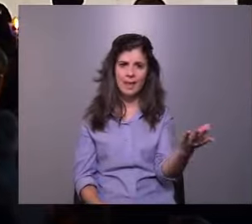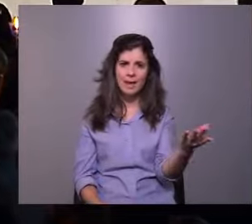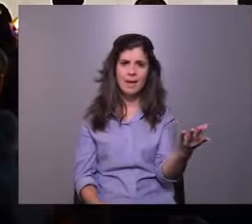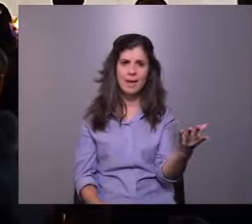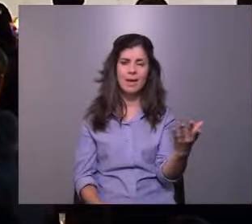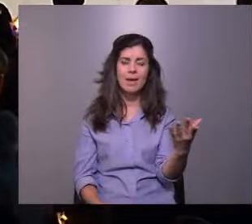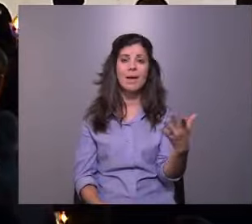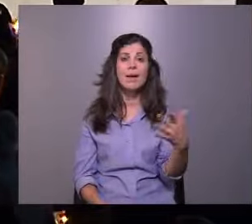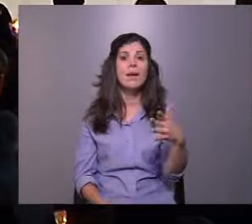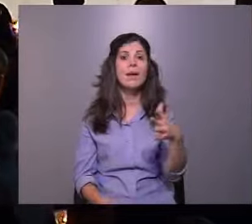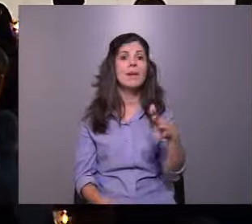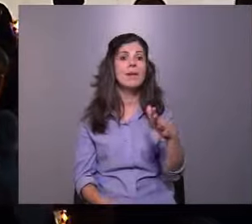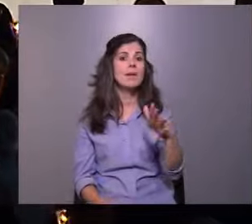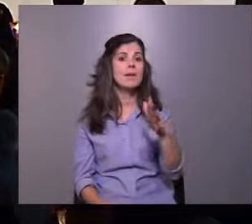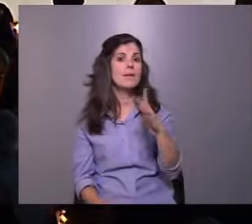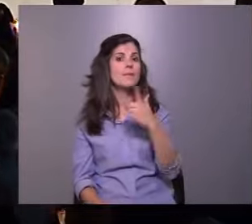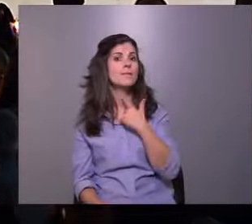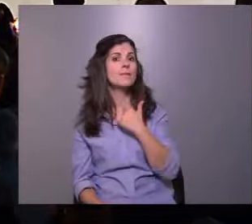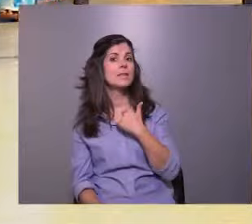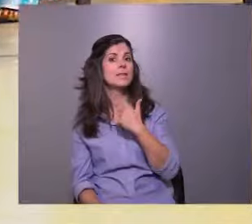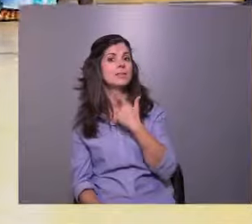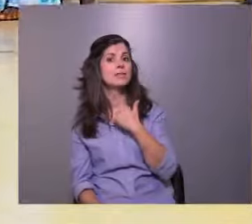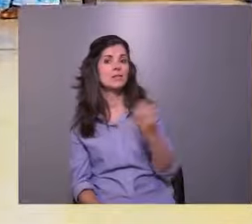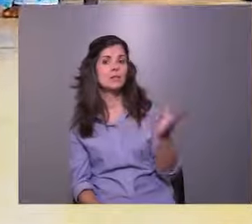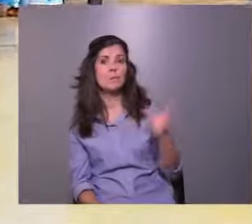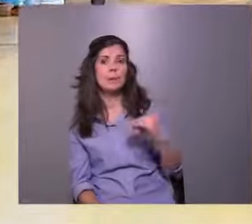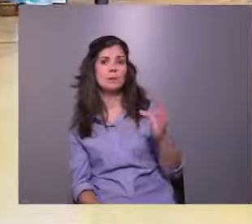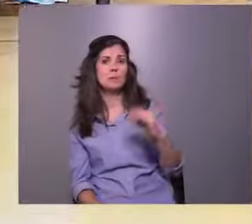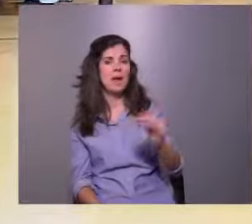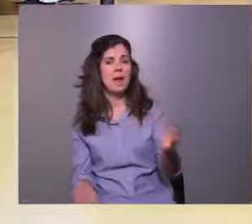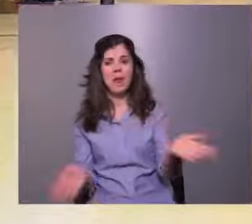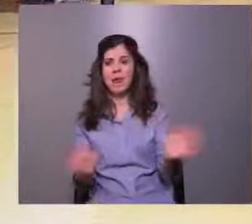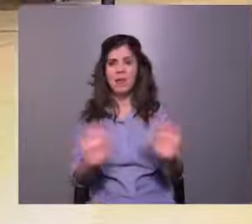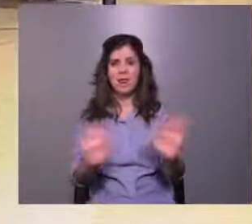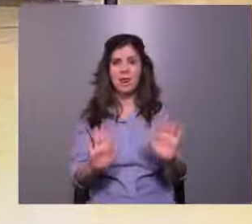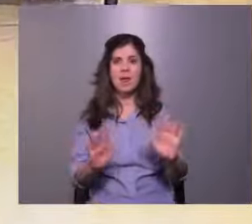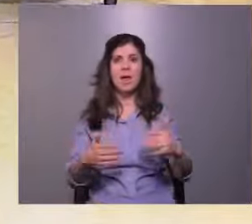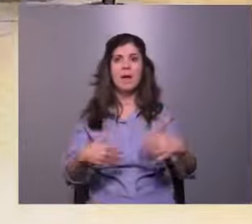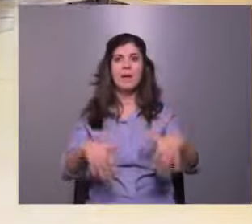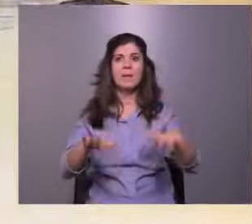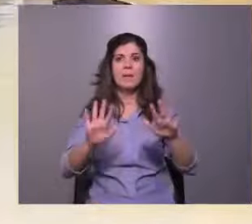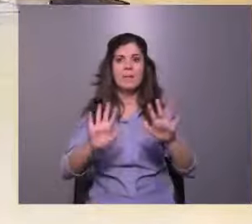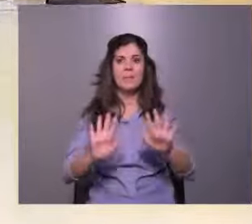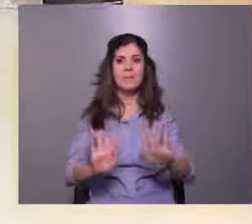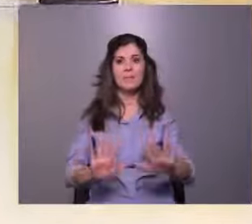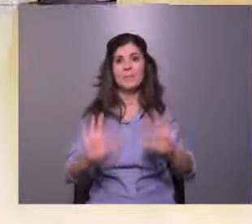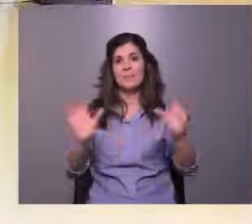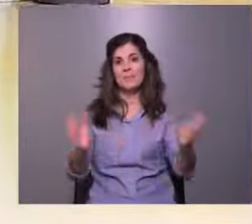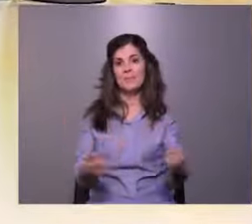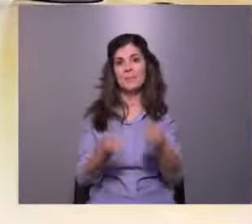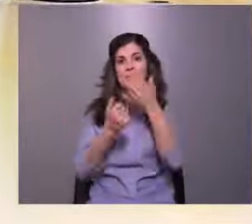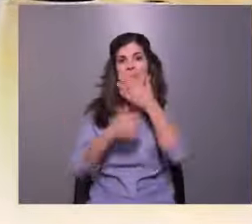wola Twoja, jako w niebie, tak i na ziemi.